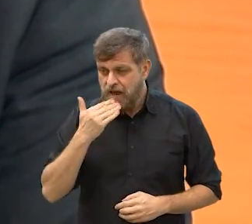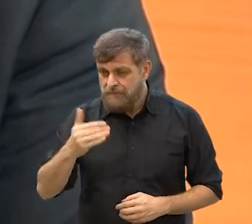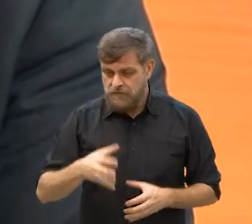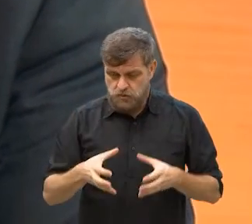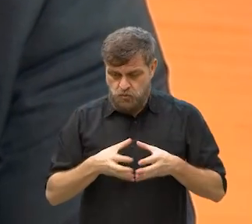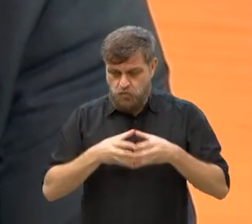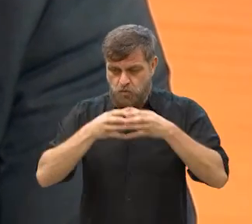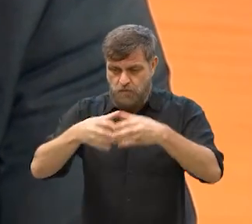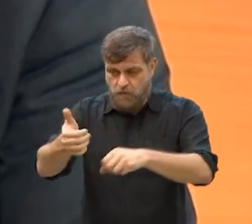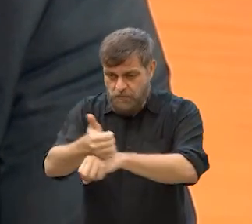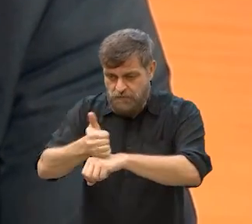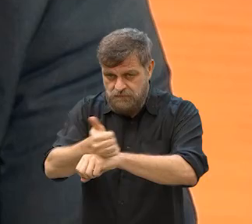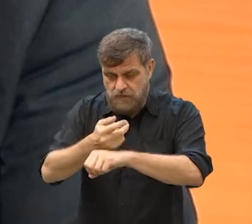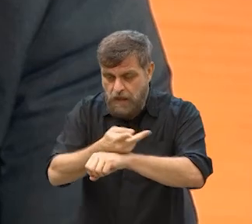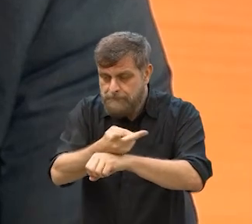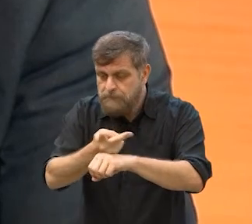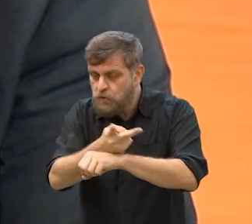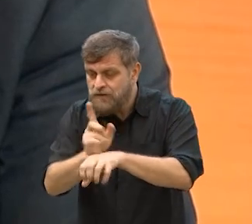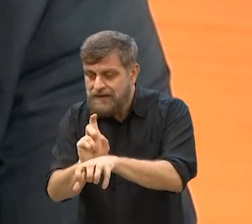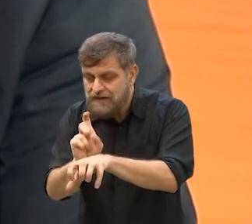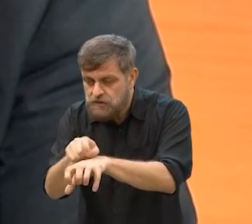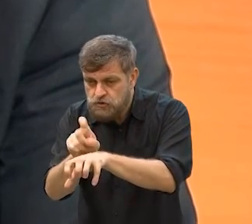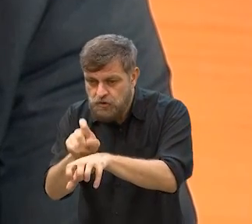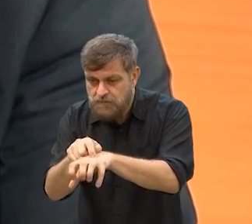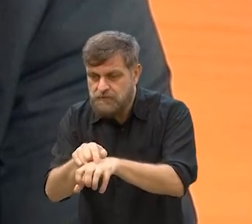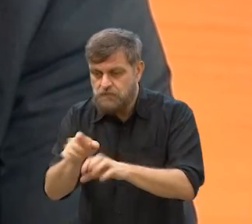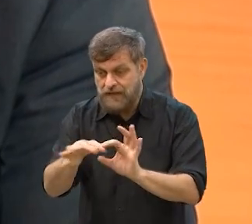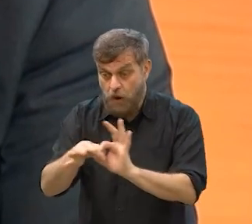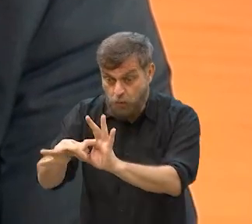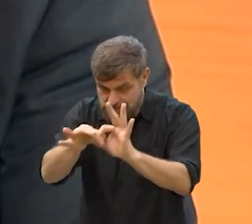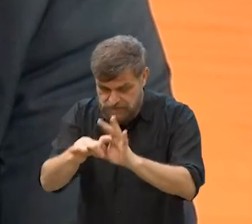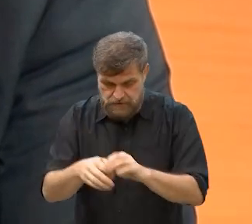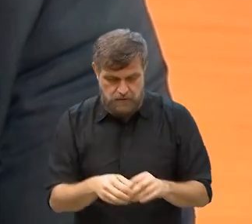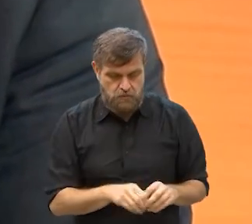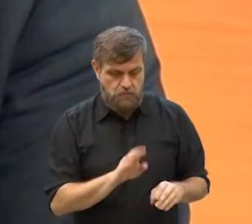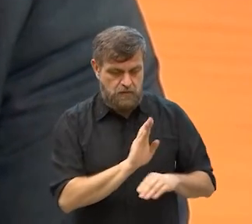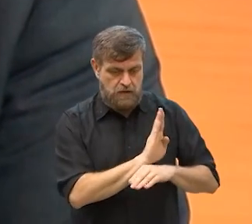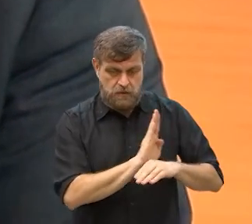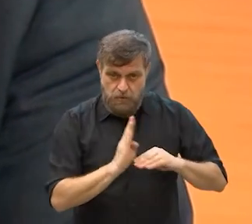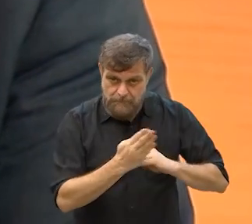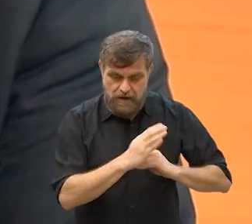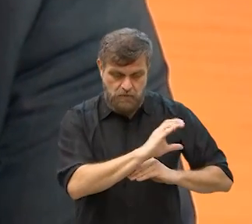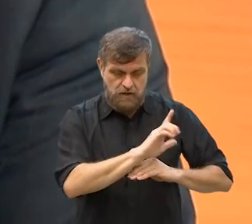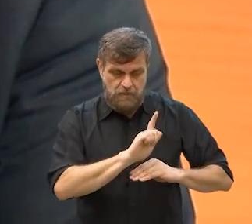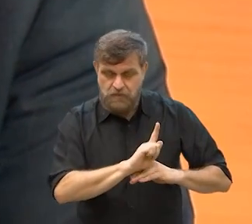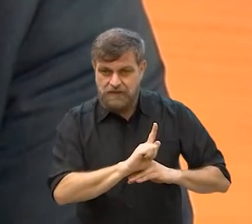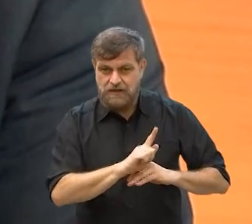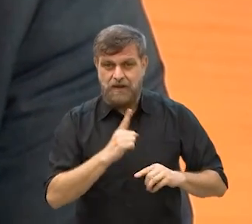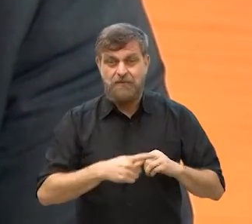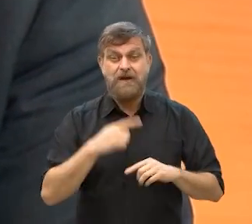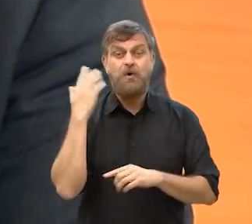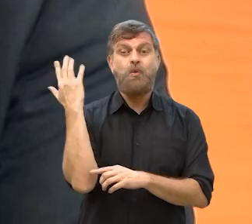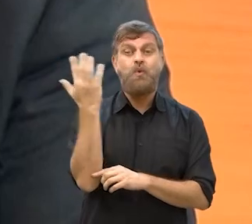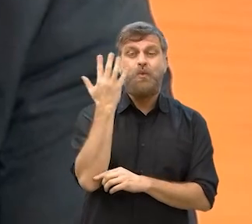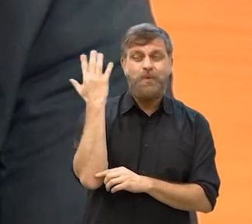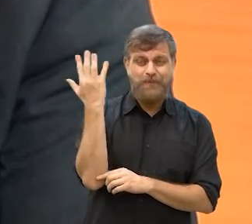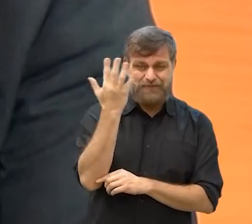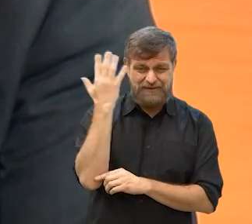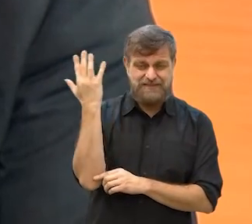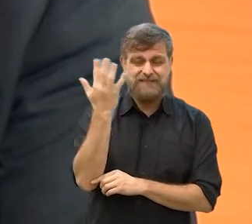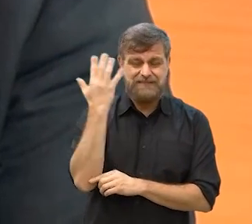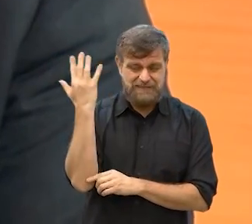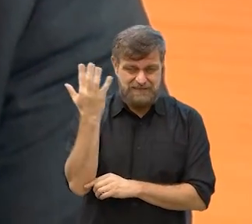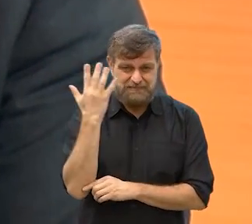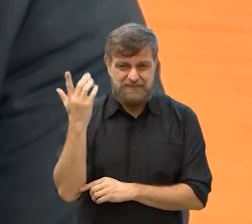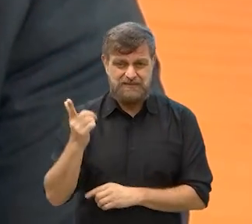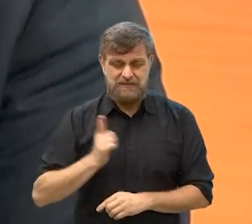força-tarefa para ver se a gente consegue amenizar. Isso se dá muito por conta do clima, né? Se dá muito por conta